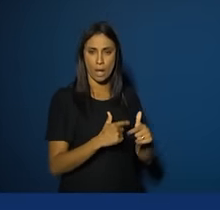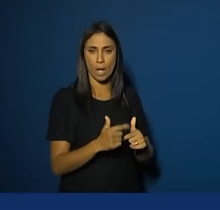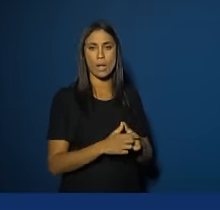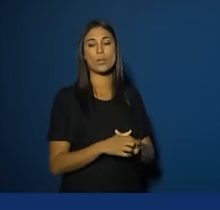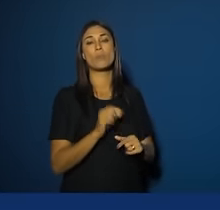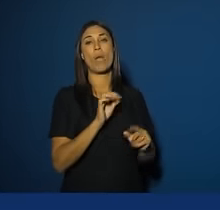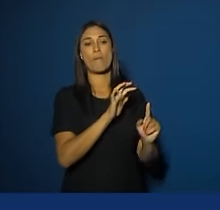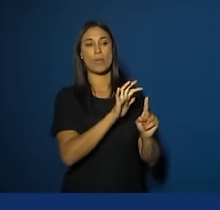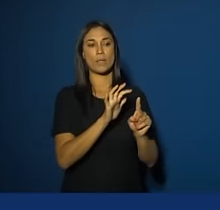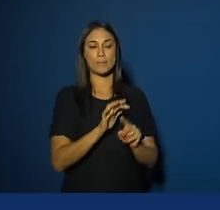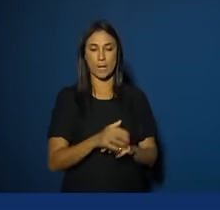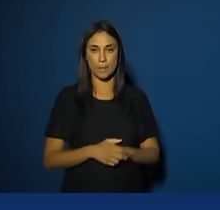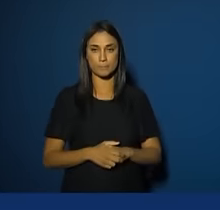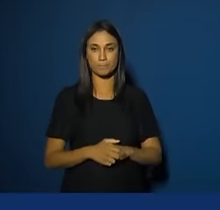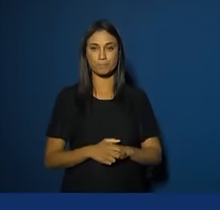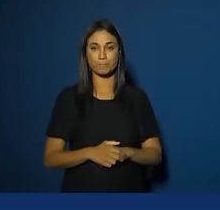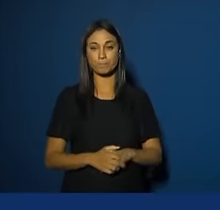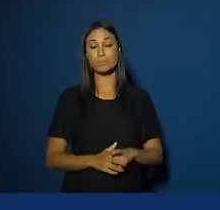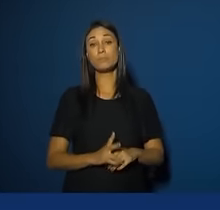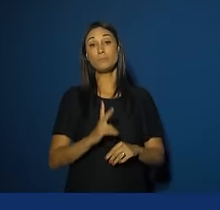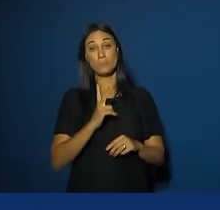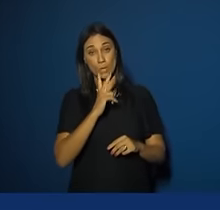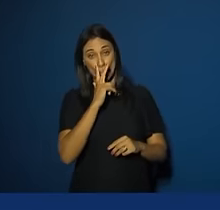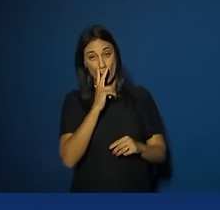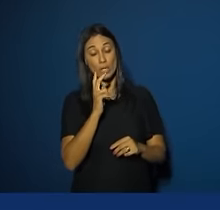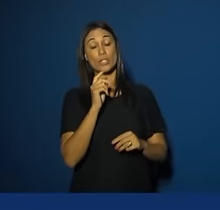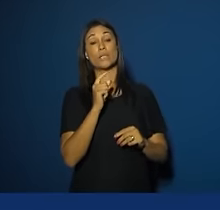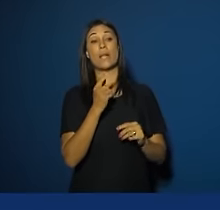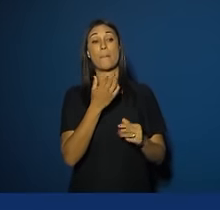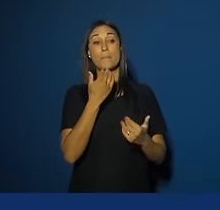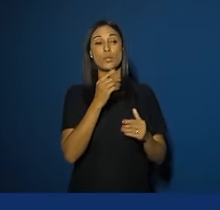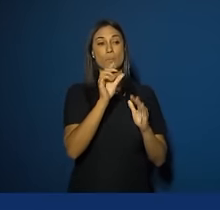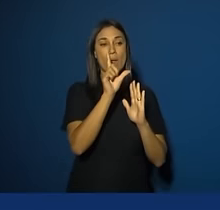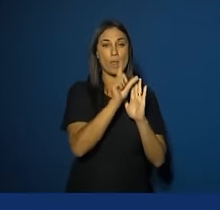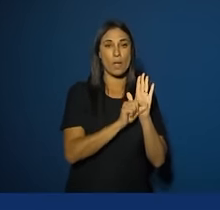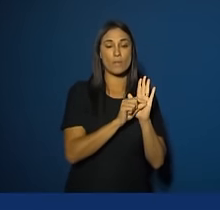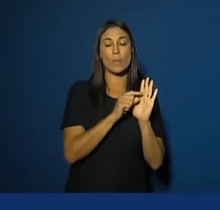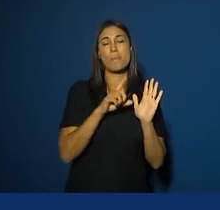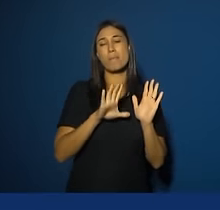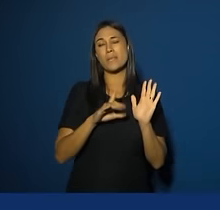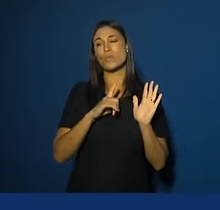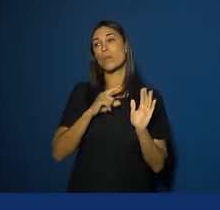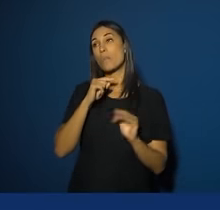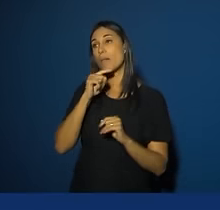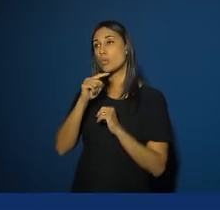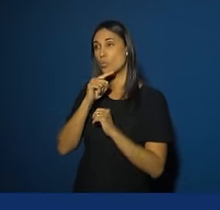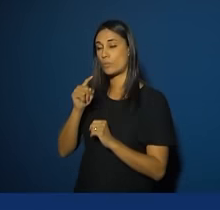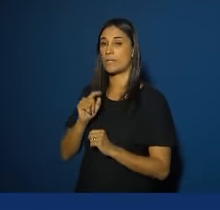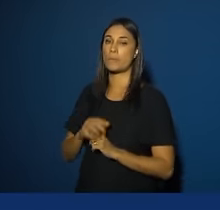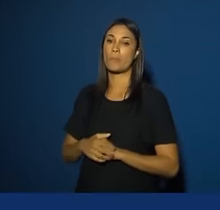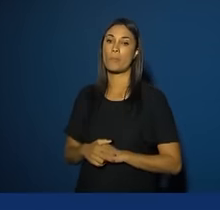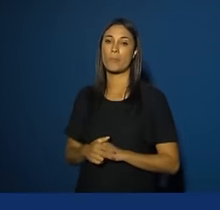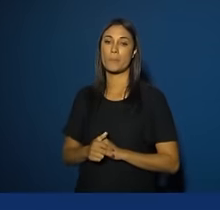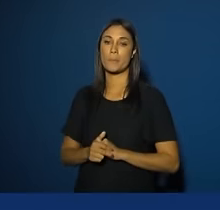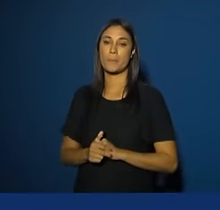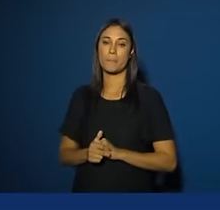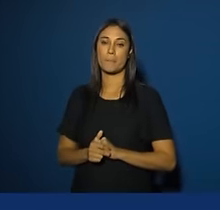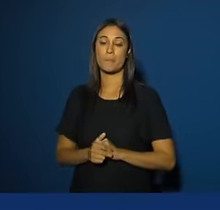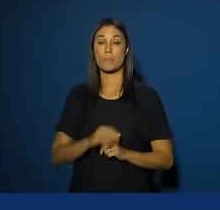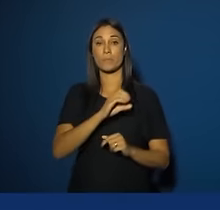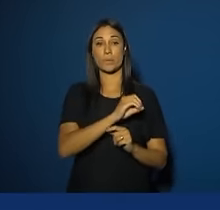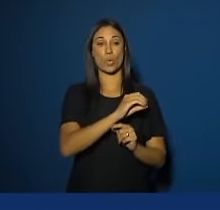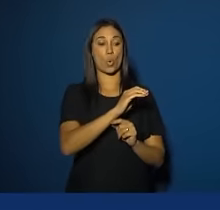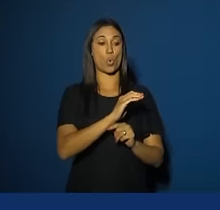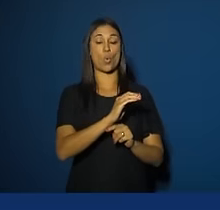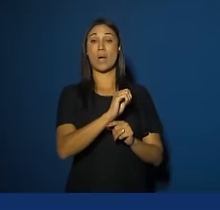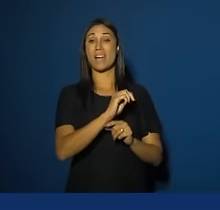possível para afetar. Eu acho que está se perseguindo reduzir o déficit, mas eu tenho uma dúvida em relação a isso. OCAN, é o